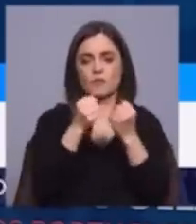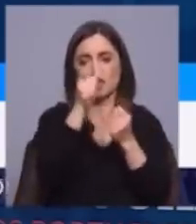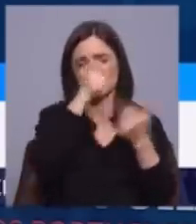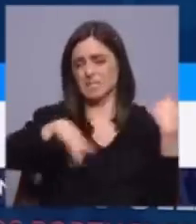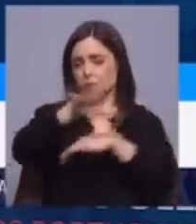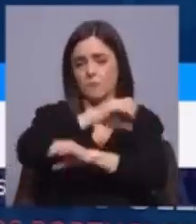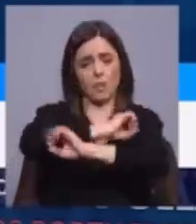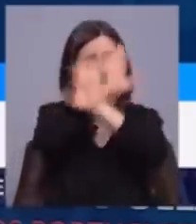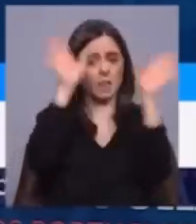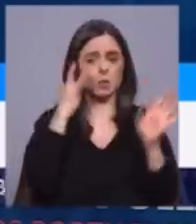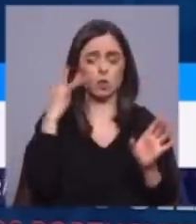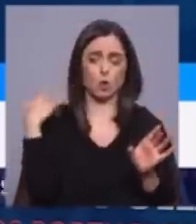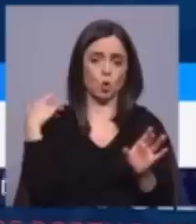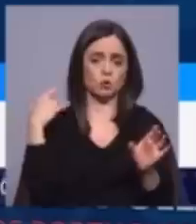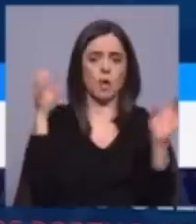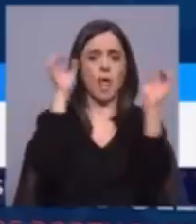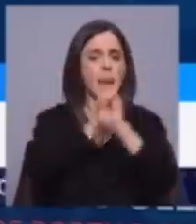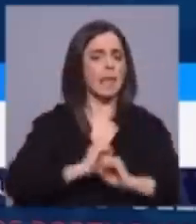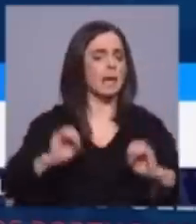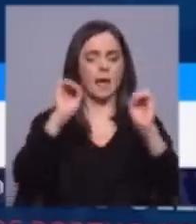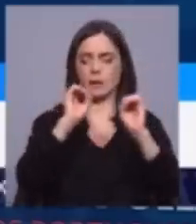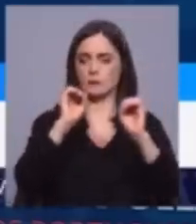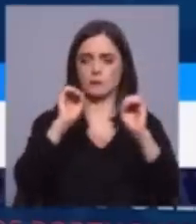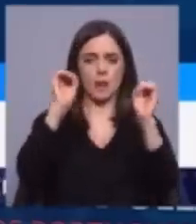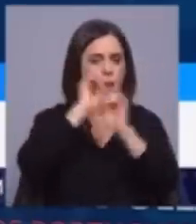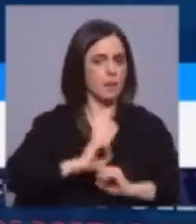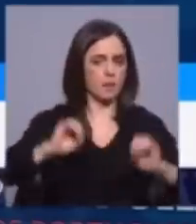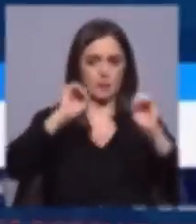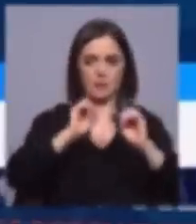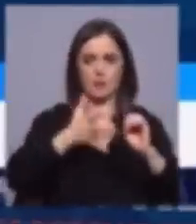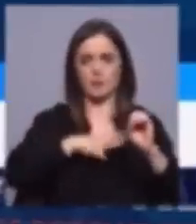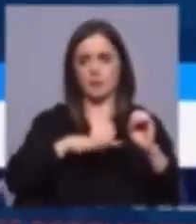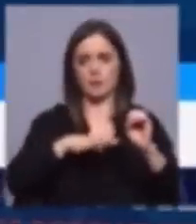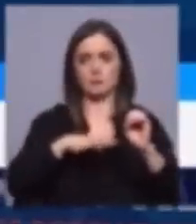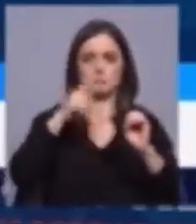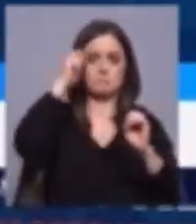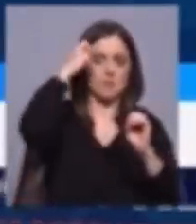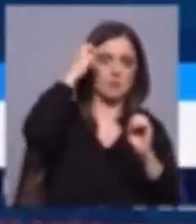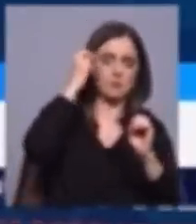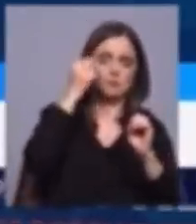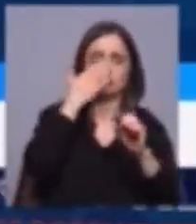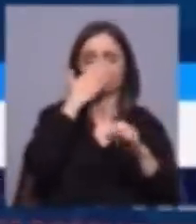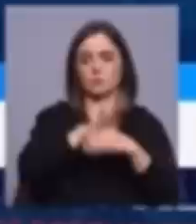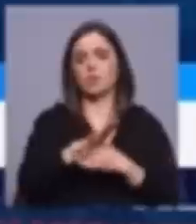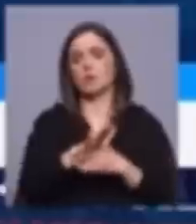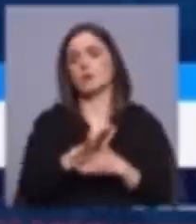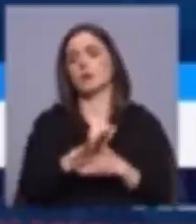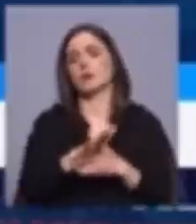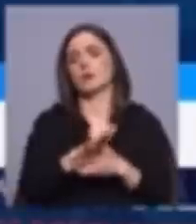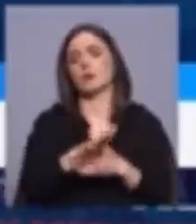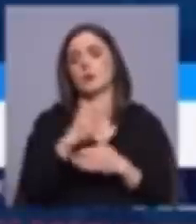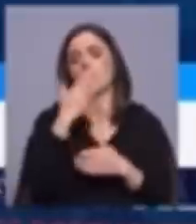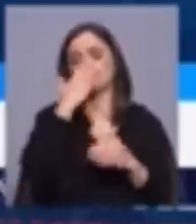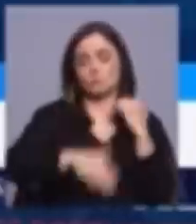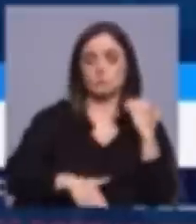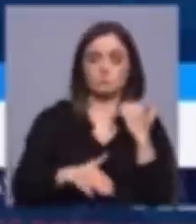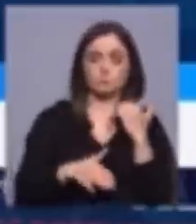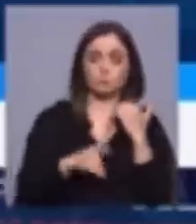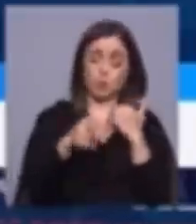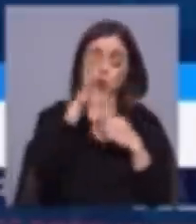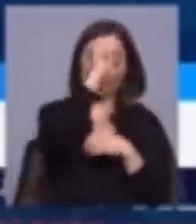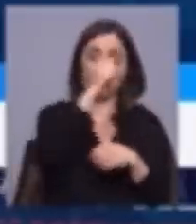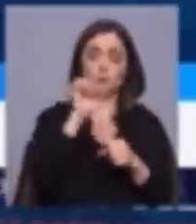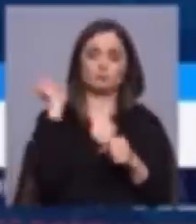Costa ninguém ninguém se quer atravessar por António Costa e por este governo socialista e isso já diz muito